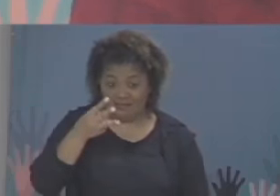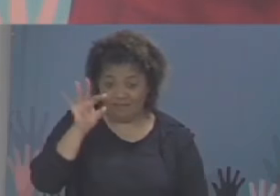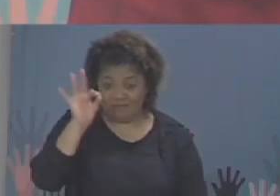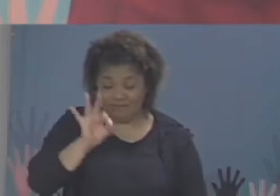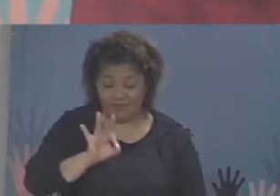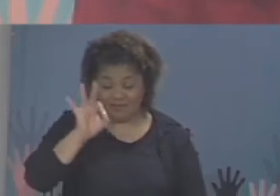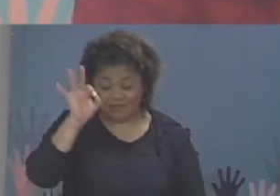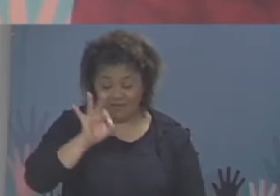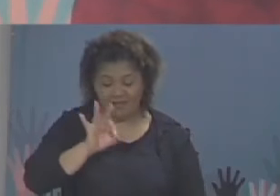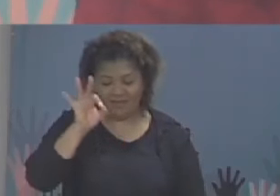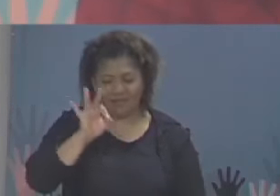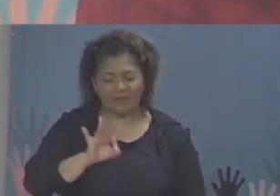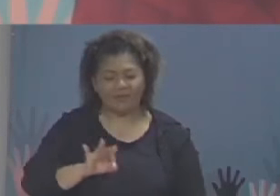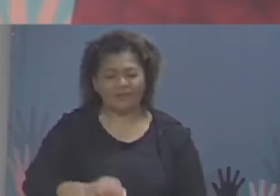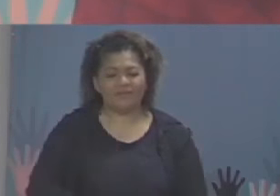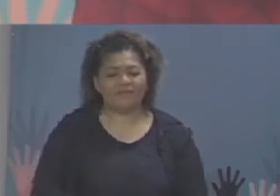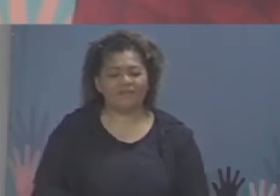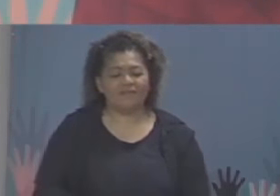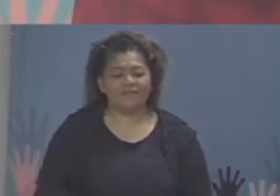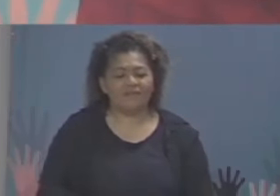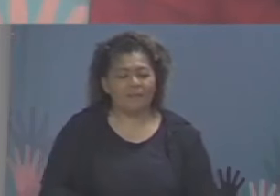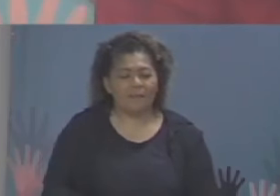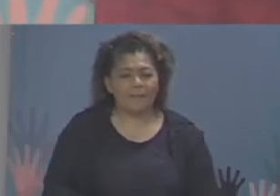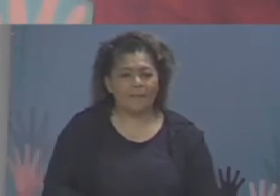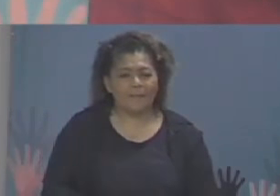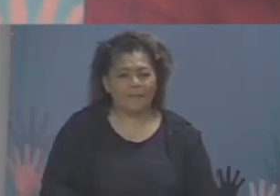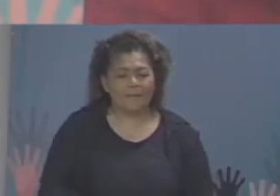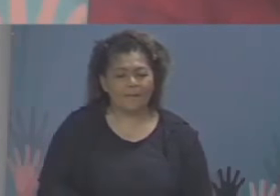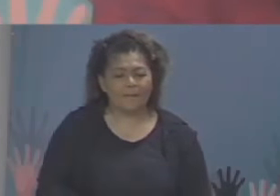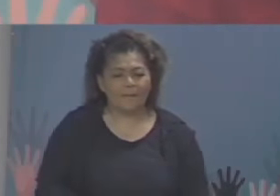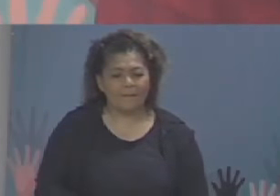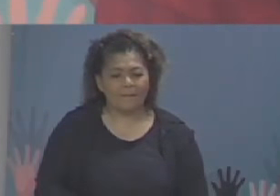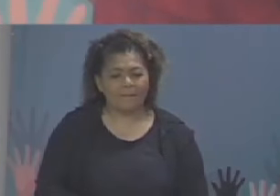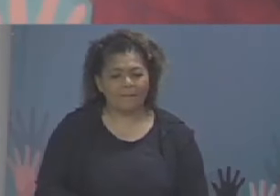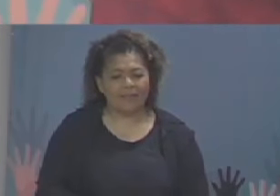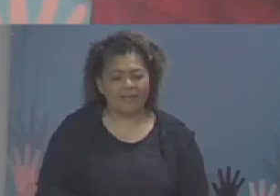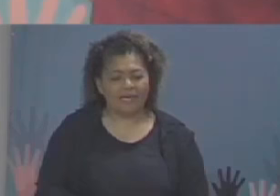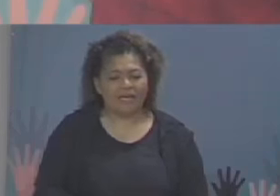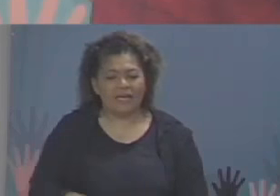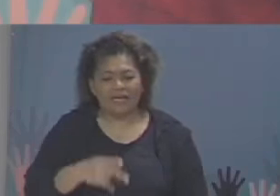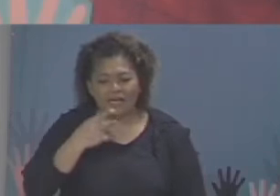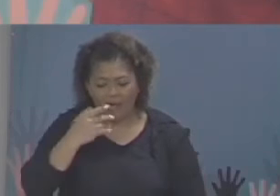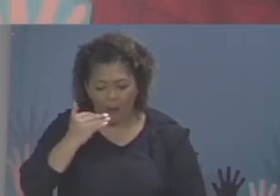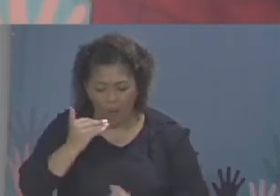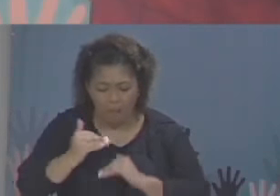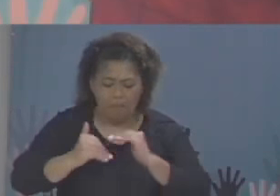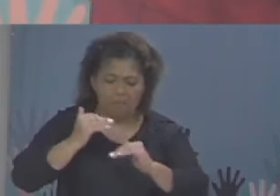isso de amostragem, né? E se trata de um processo